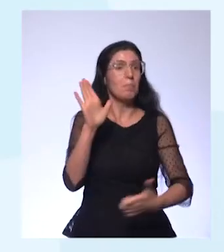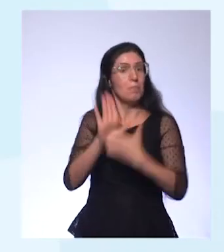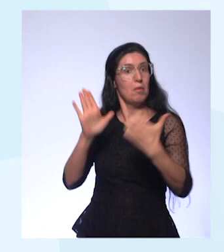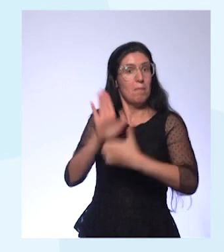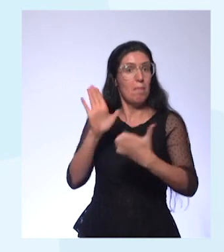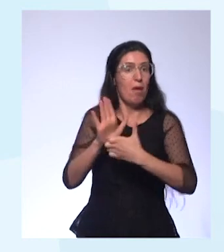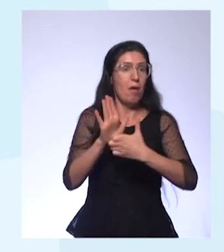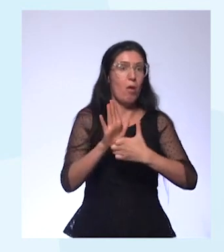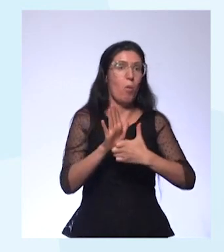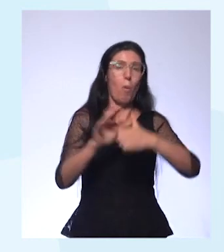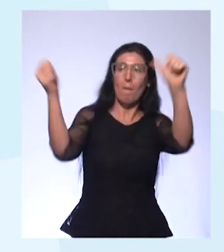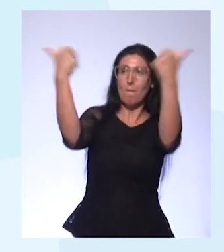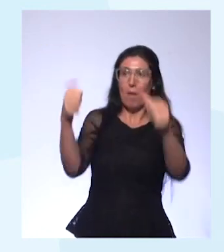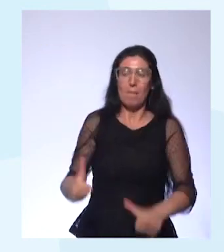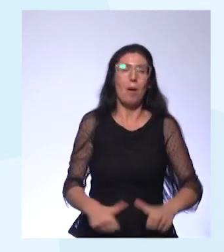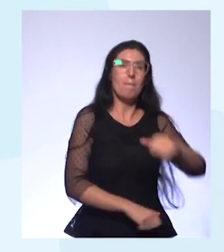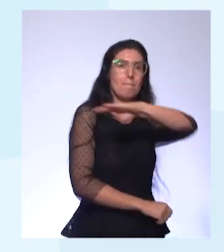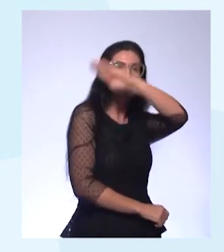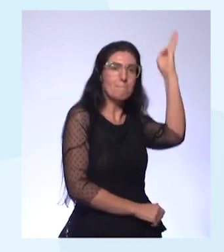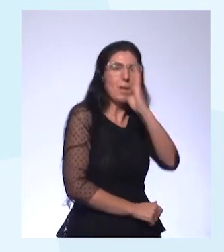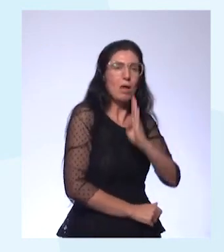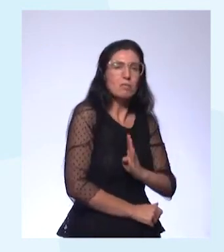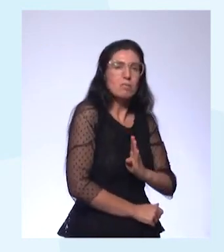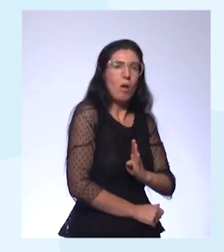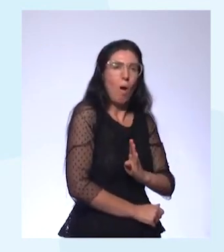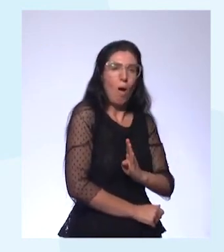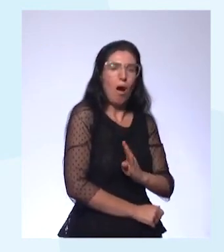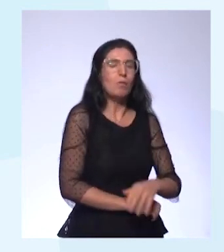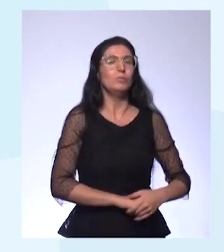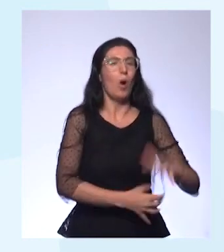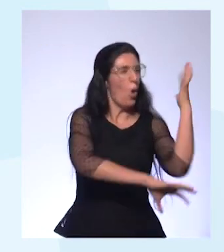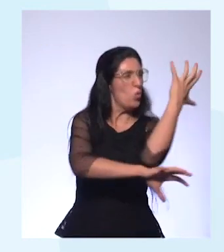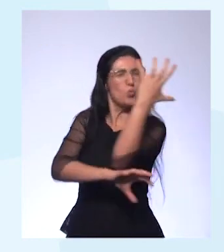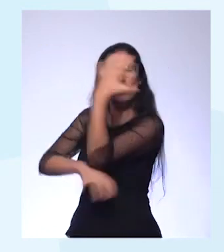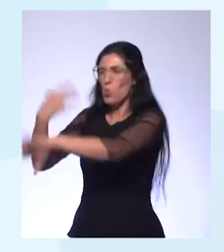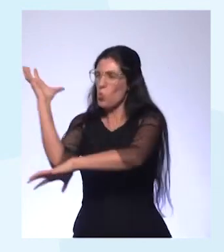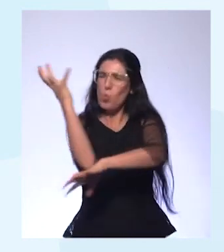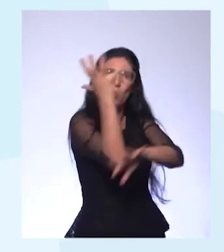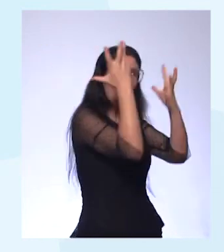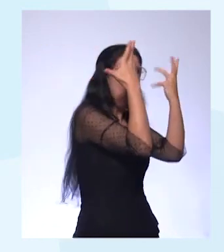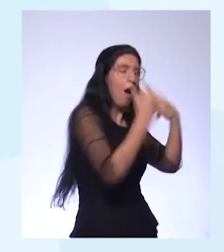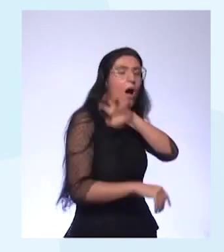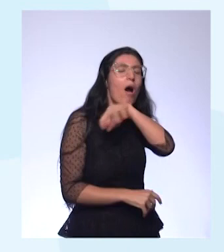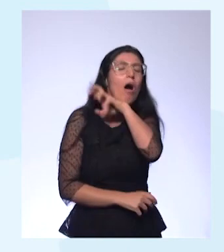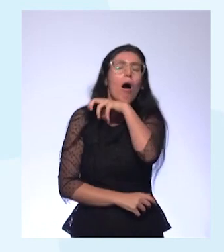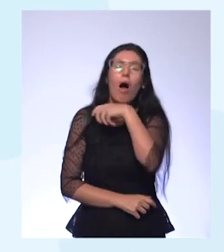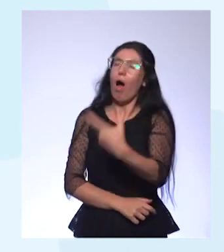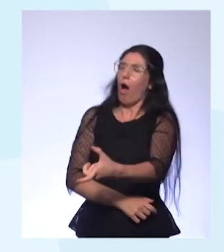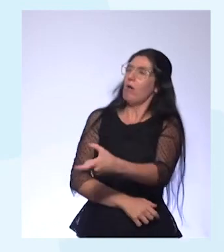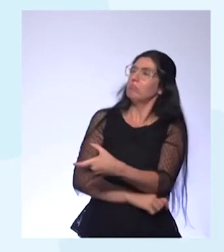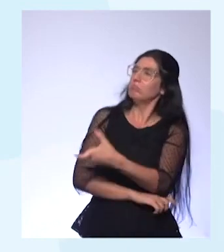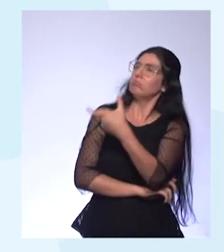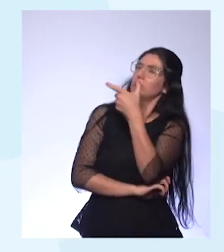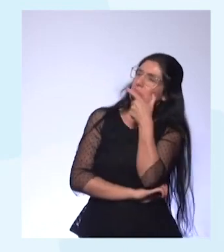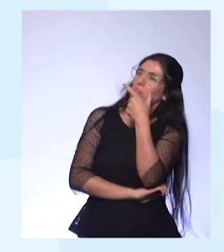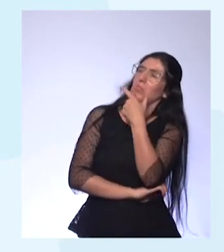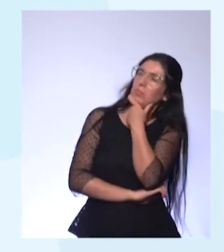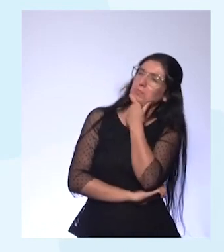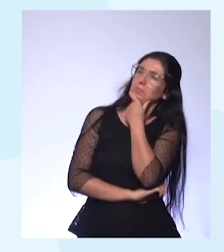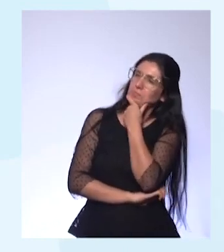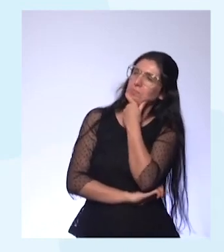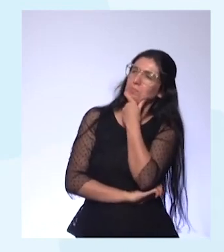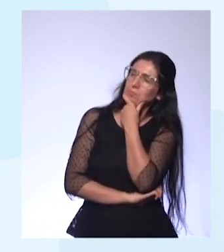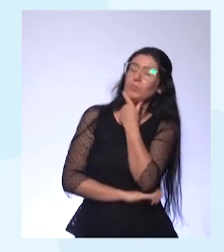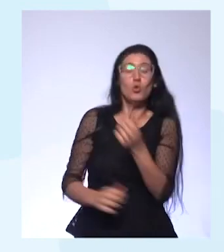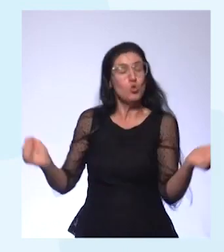dos biomas, né, e a localização deles. O interessante, né, de olhar esse mapa é fazer uma análise